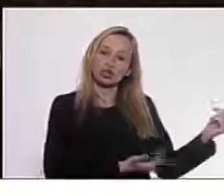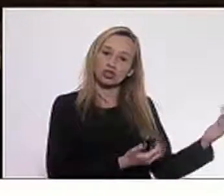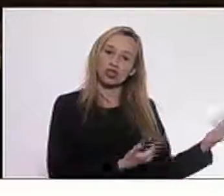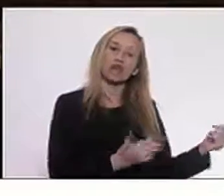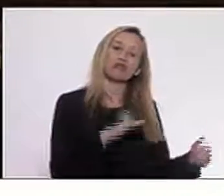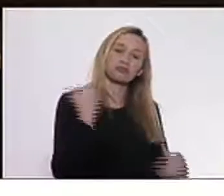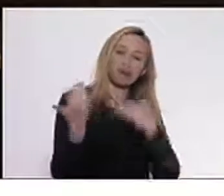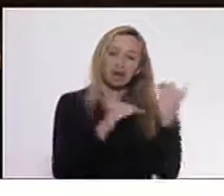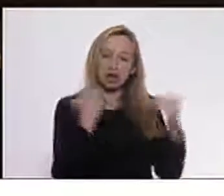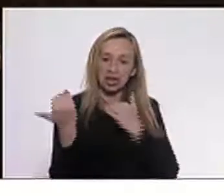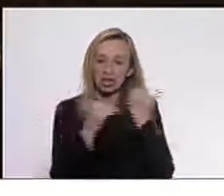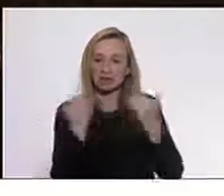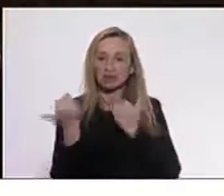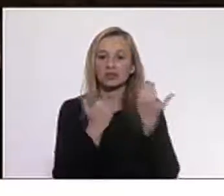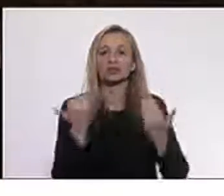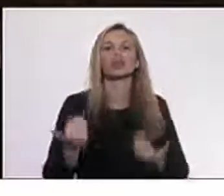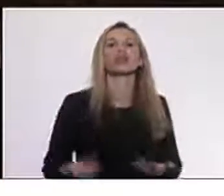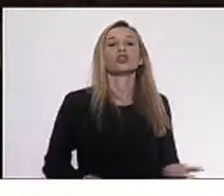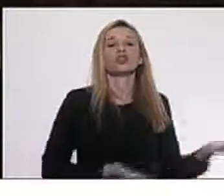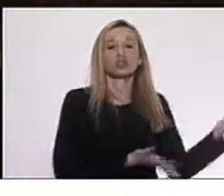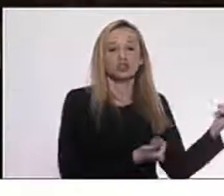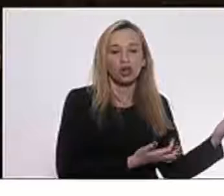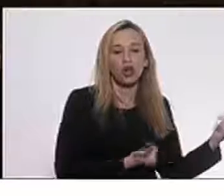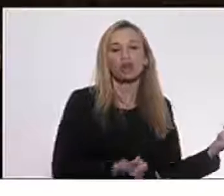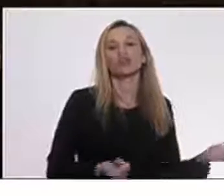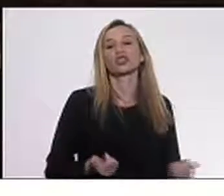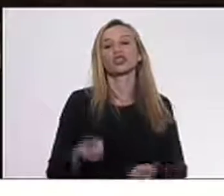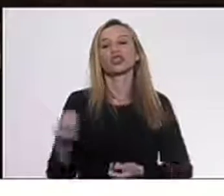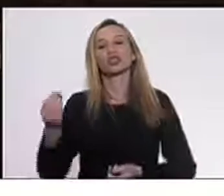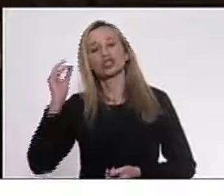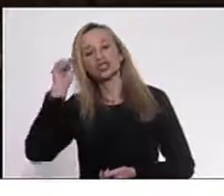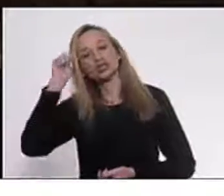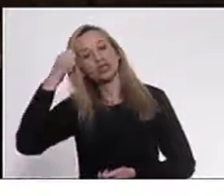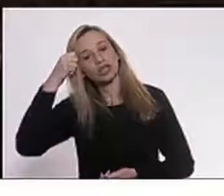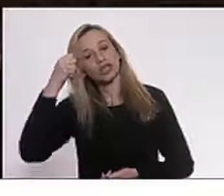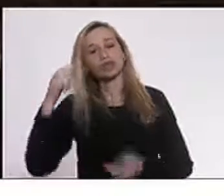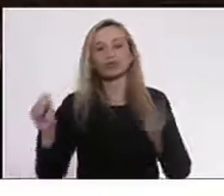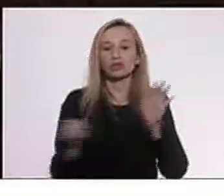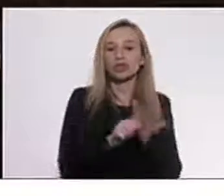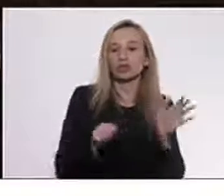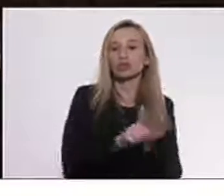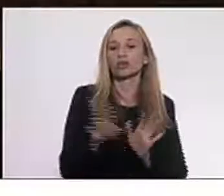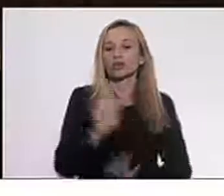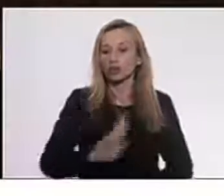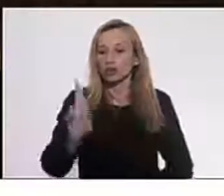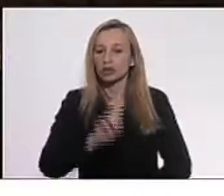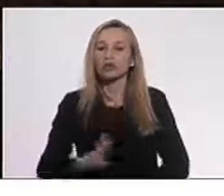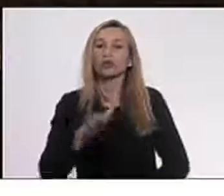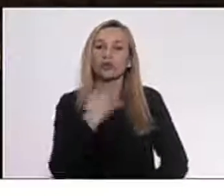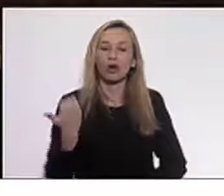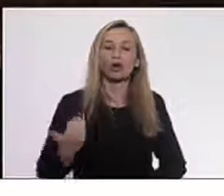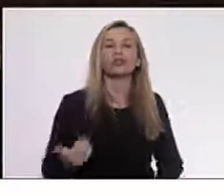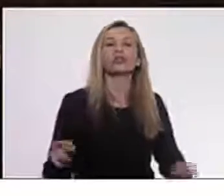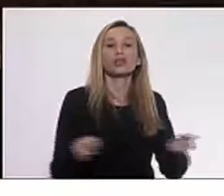morrem fardados, são jovens negros que morrem no varejo da droga, e são jovens negros que